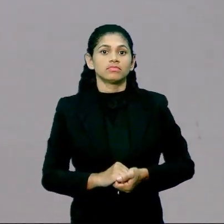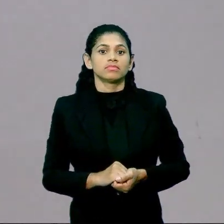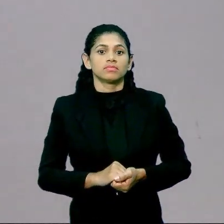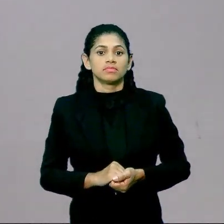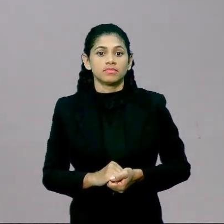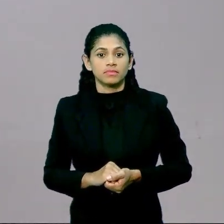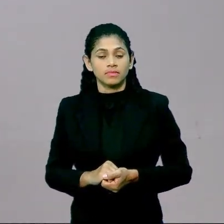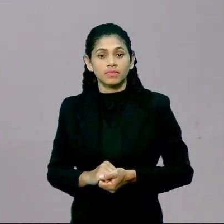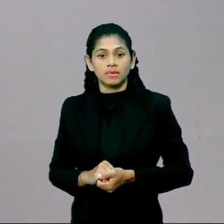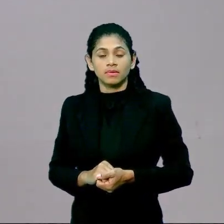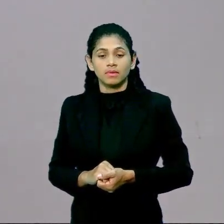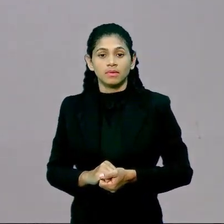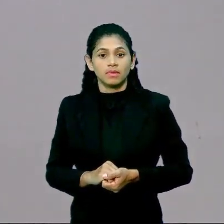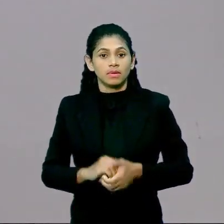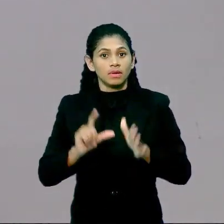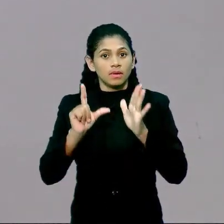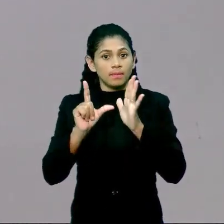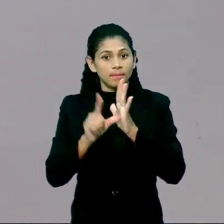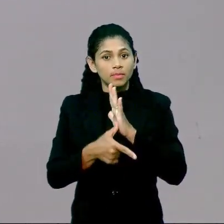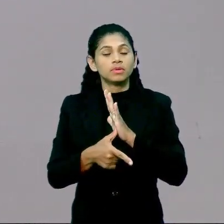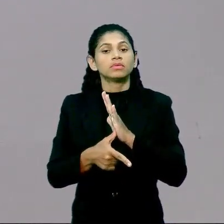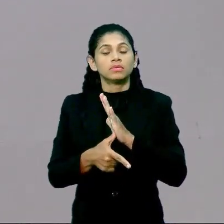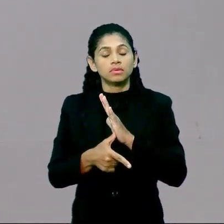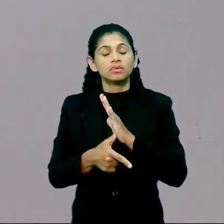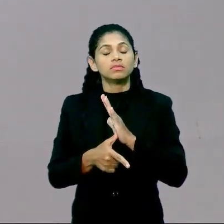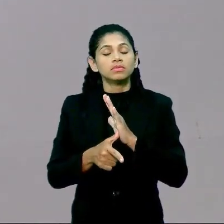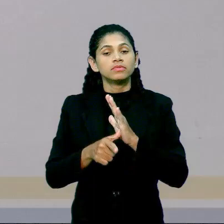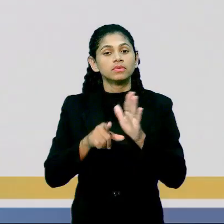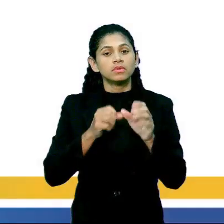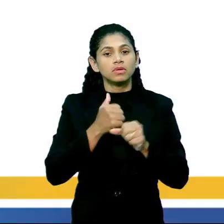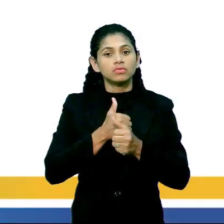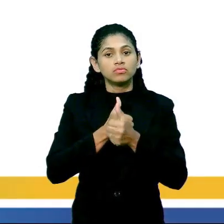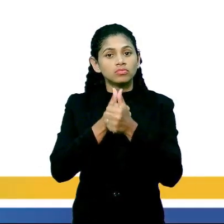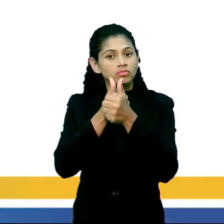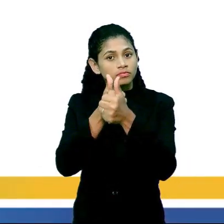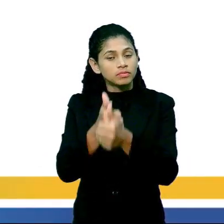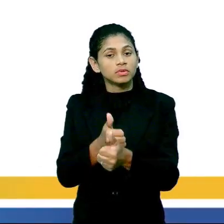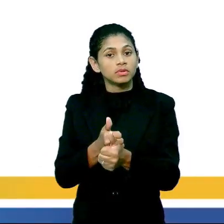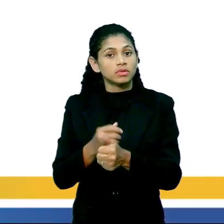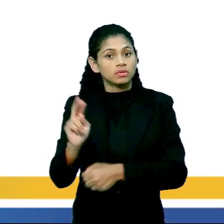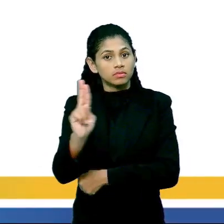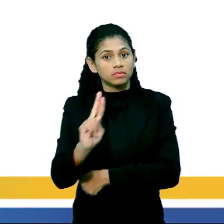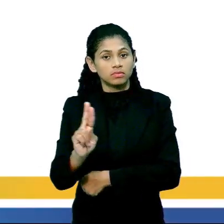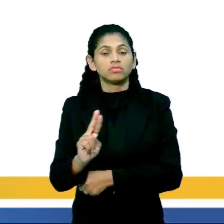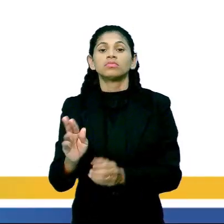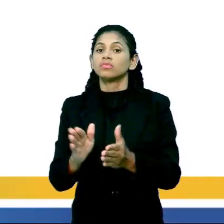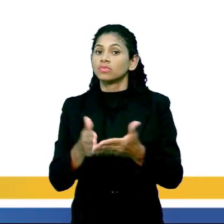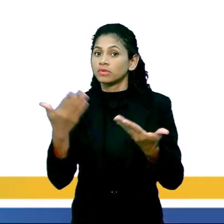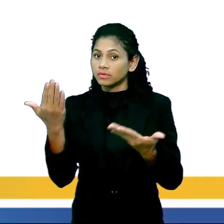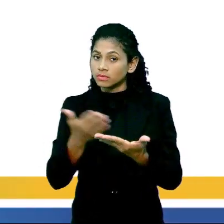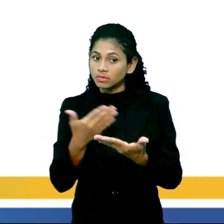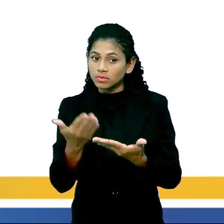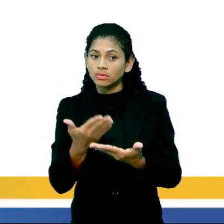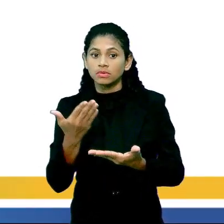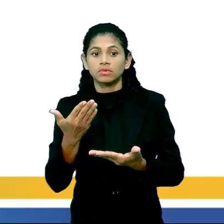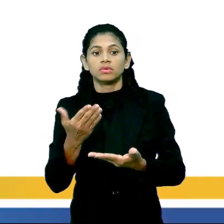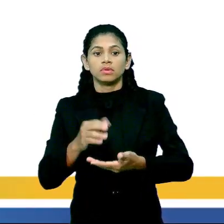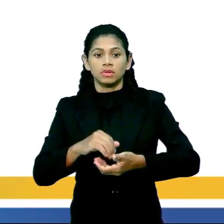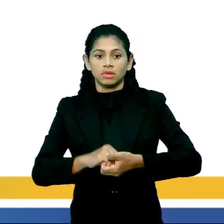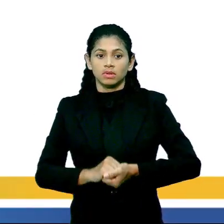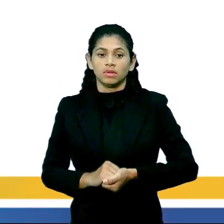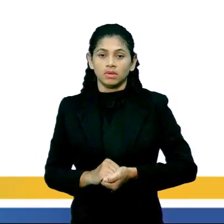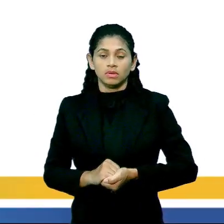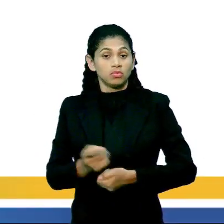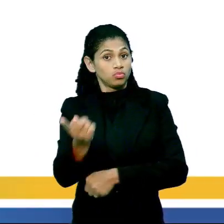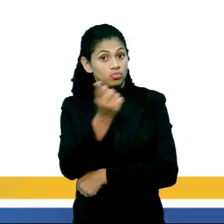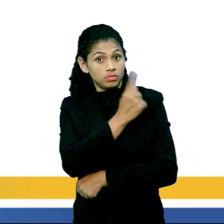Demais, é demais. Ah, a próxima alternativa você vai conseguir acompanhar utilizando o seu livro. Então já vamos aí, ó. A próxima questão, você pega o seu